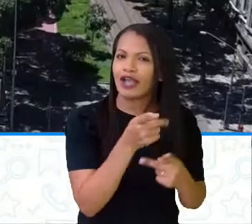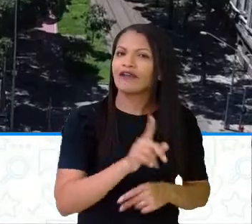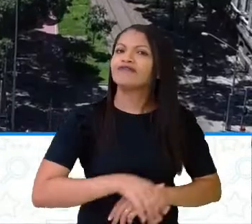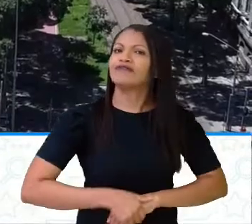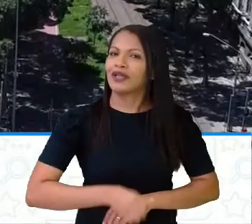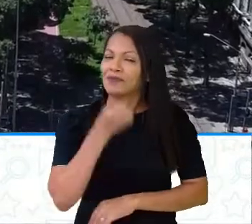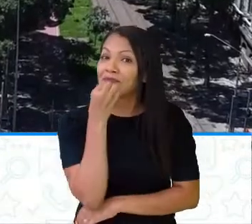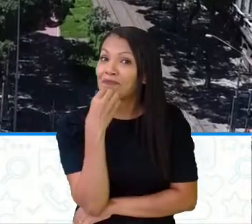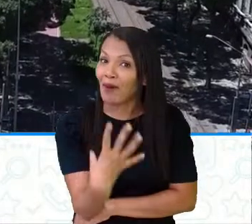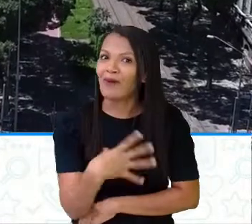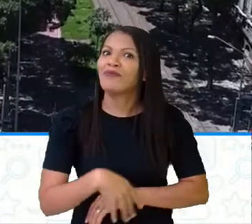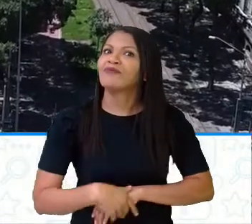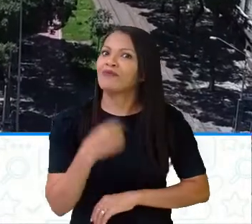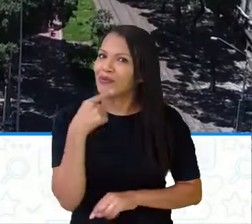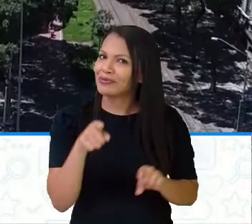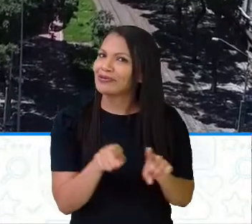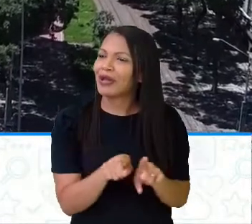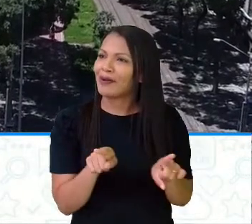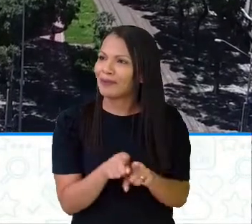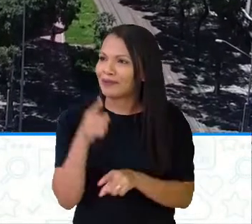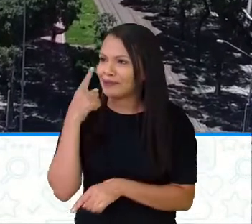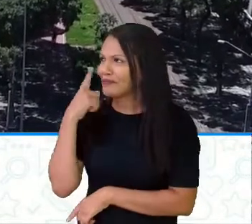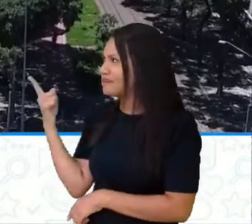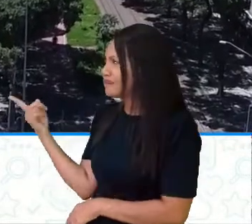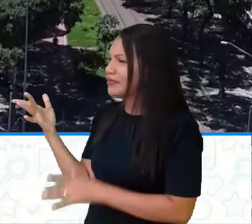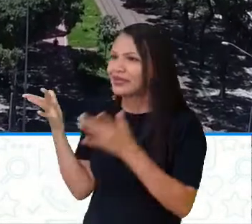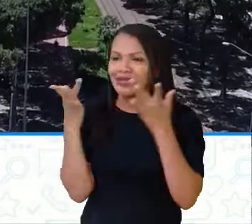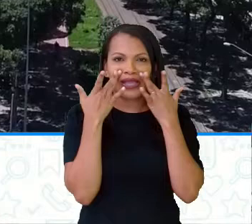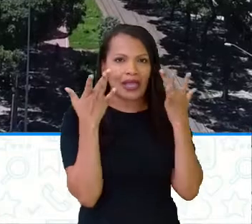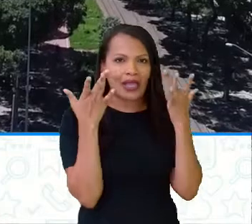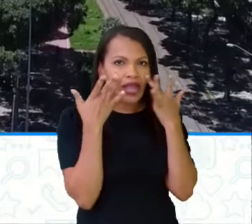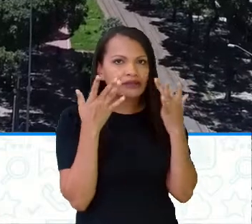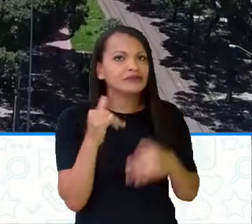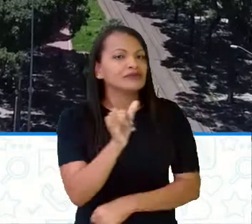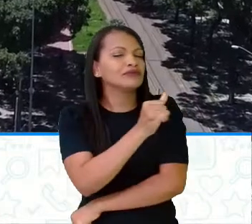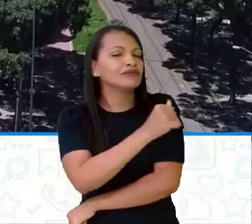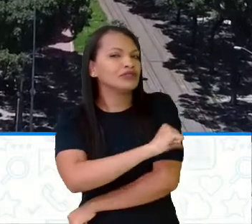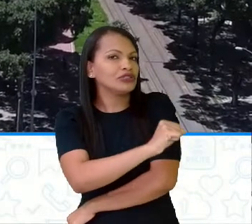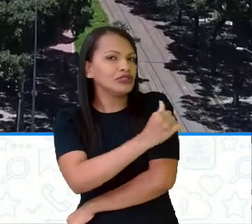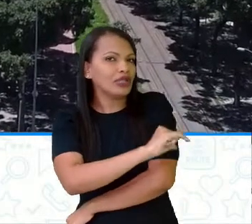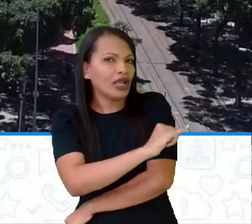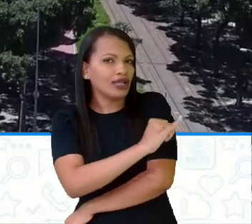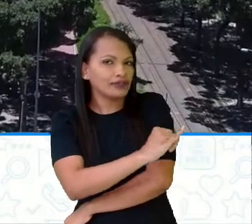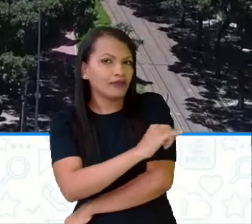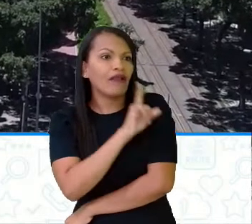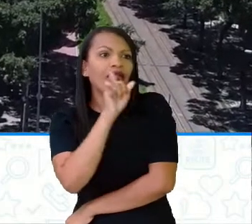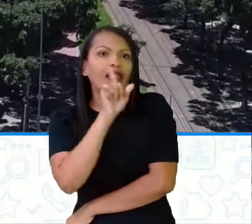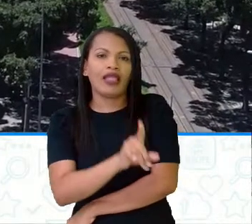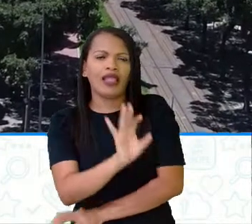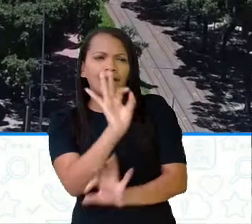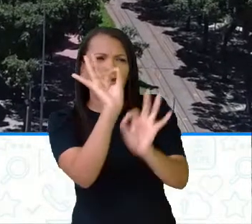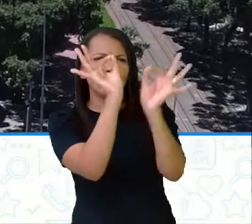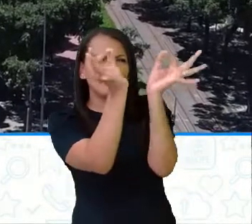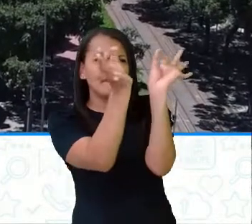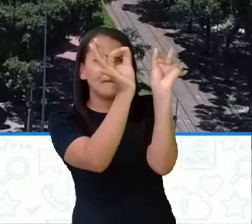pena? Esse aqui vale também. Teatro Municipal do Rio de Janeiro. É uma obra